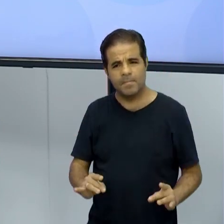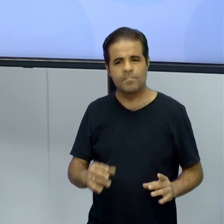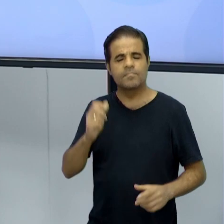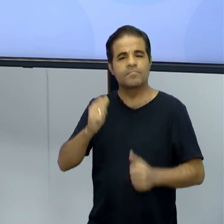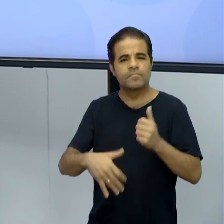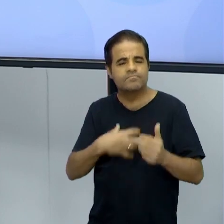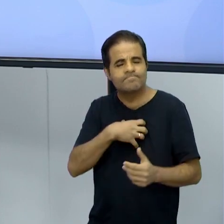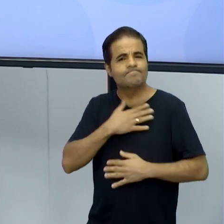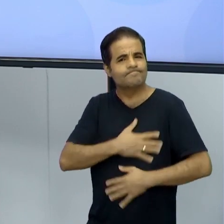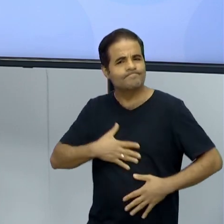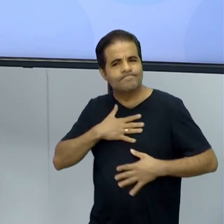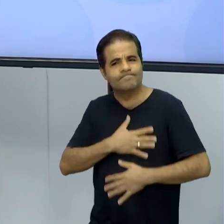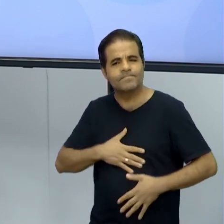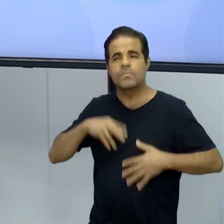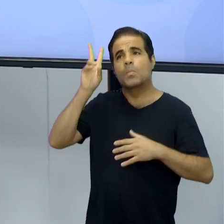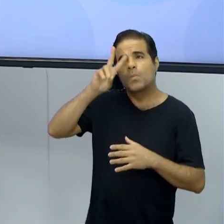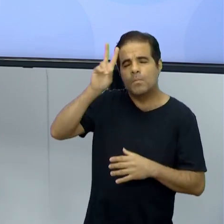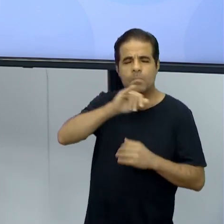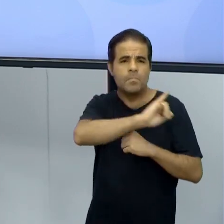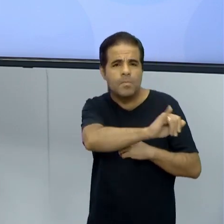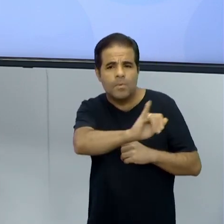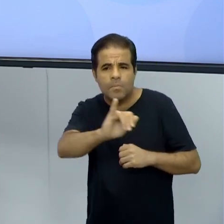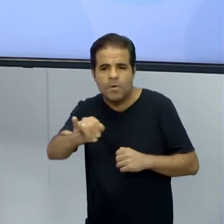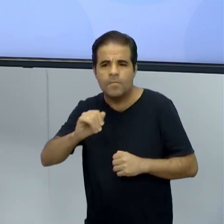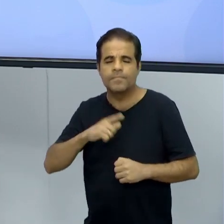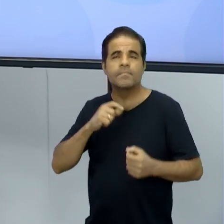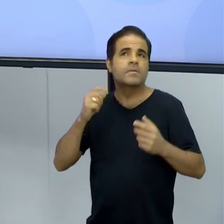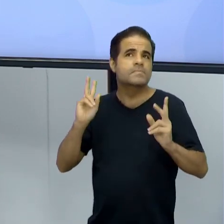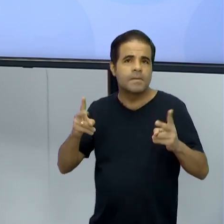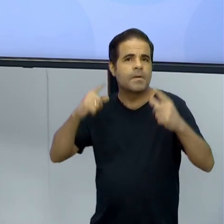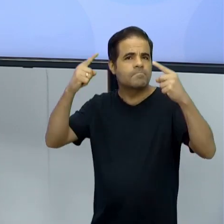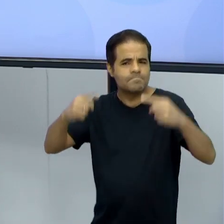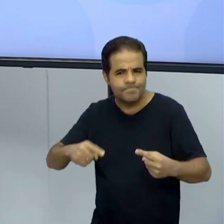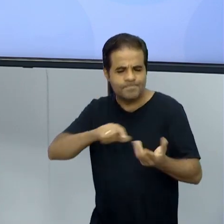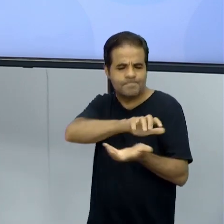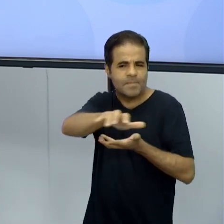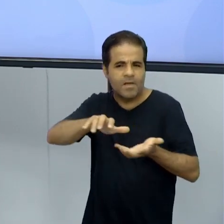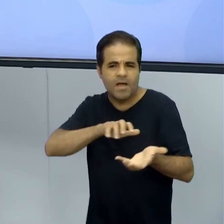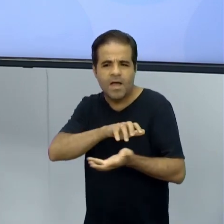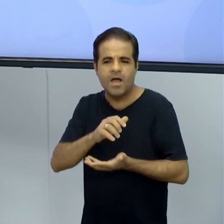ter esse gosto por histórias. As histórias têm que ter conflito. O ruim é